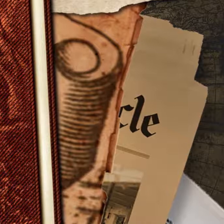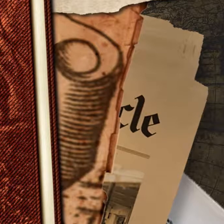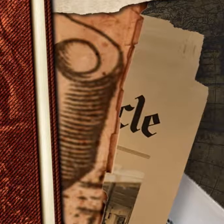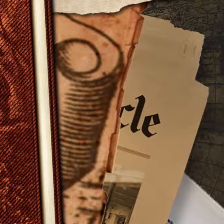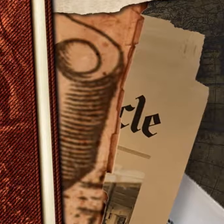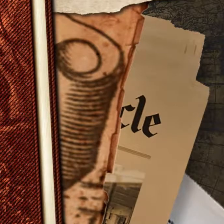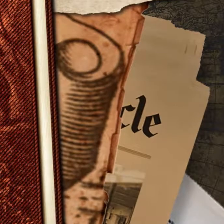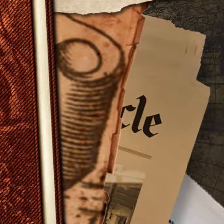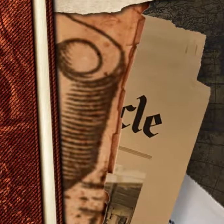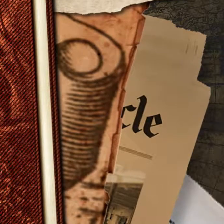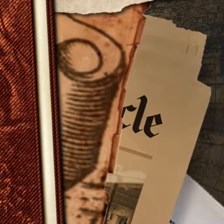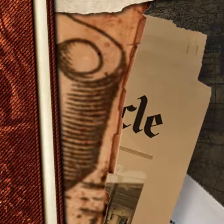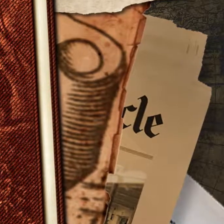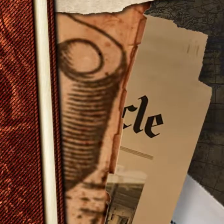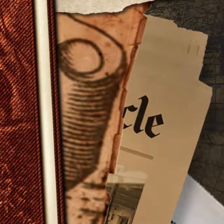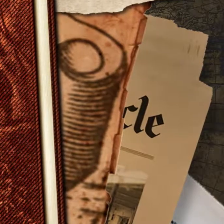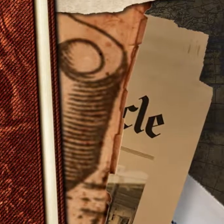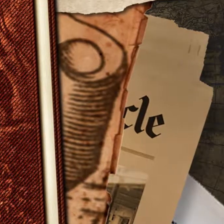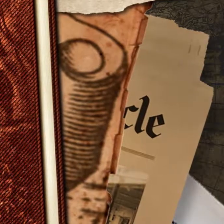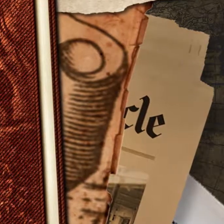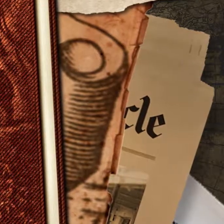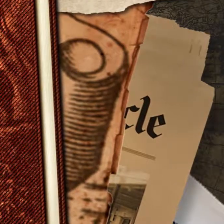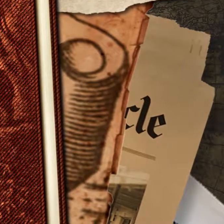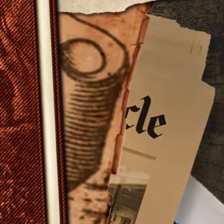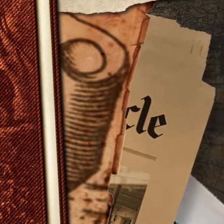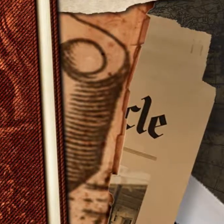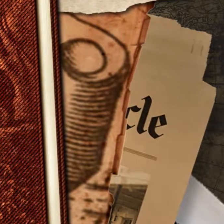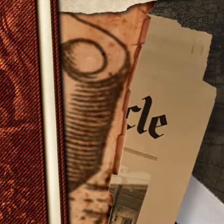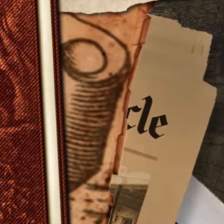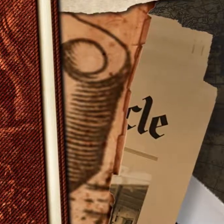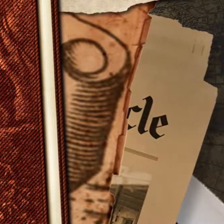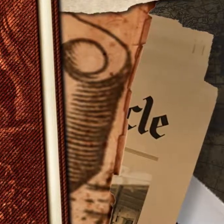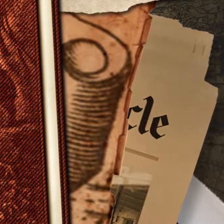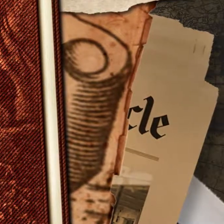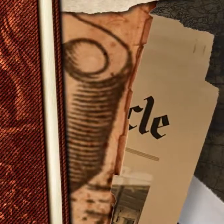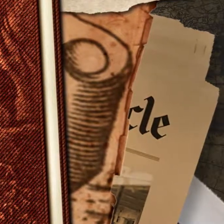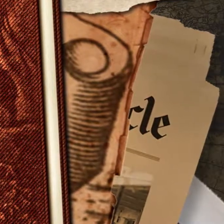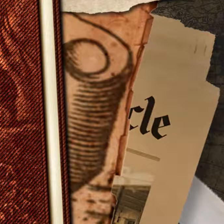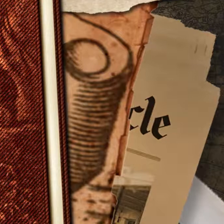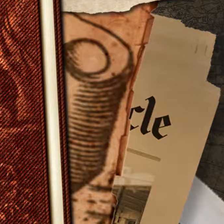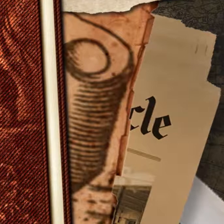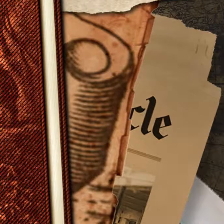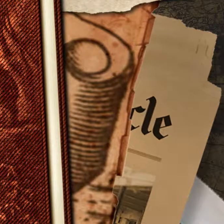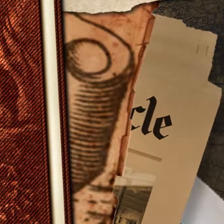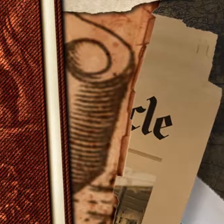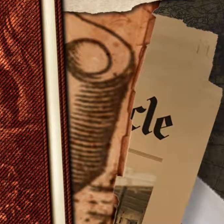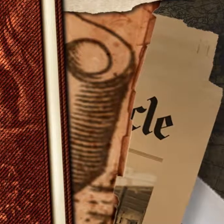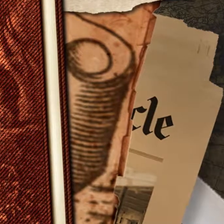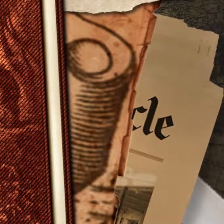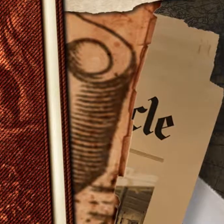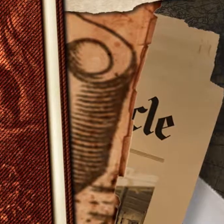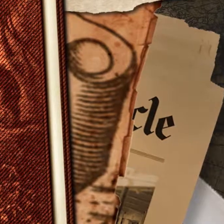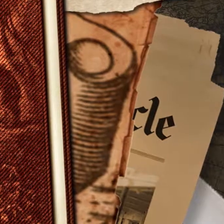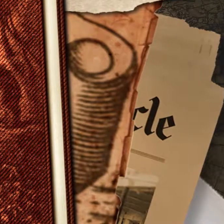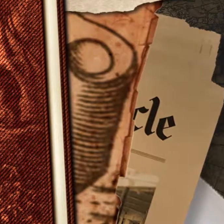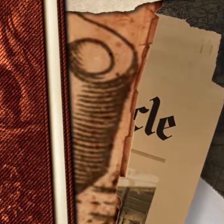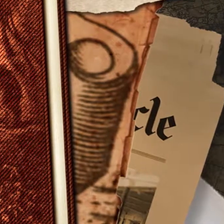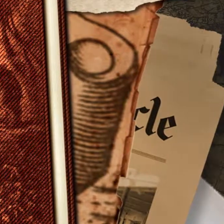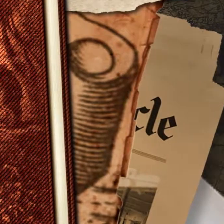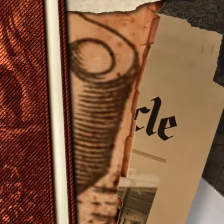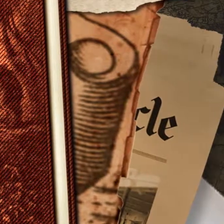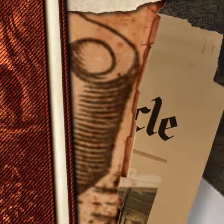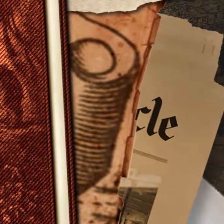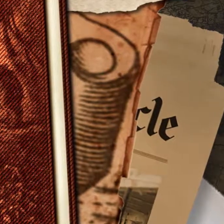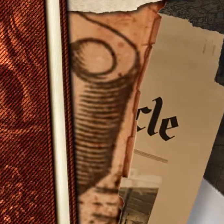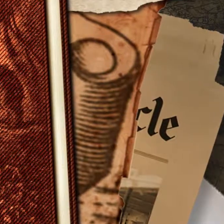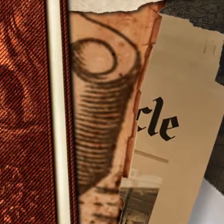globo. Ao fundo, um navio no mar agitado. Do lado esquerdo, uma grande floresta de árvores muito altas, com